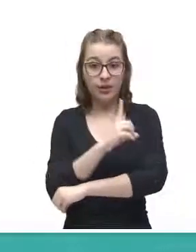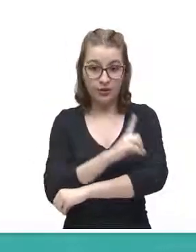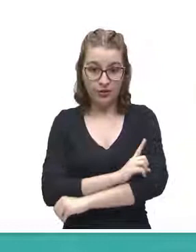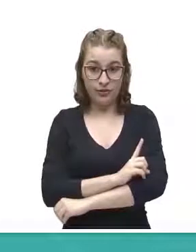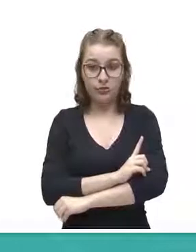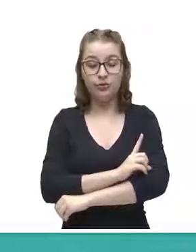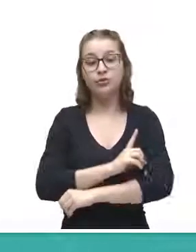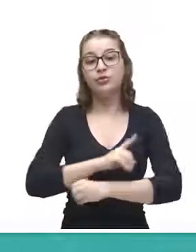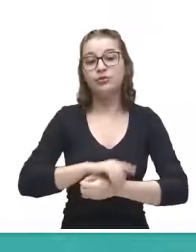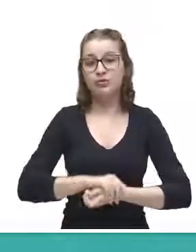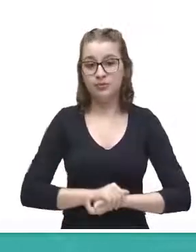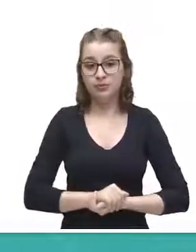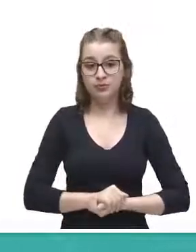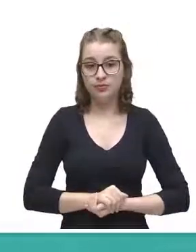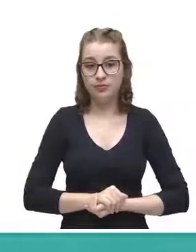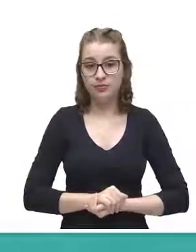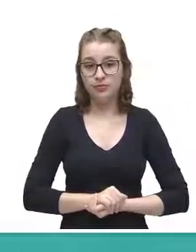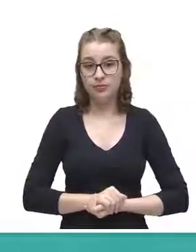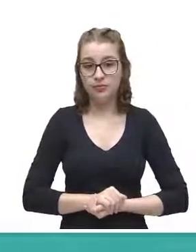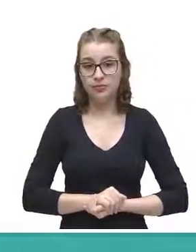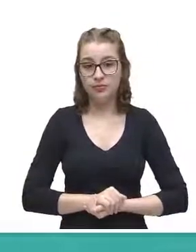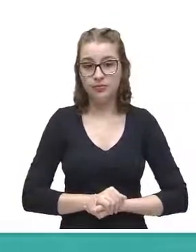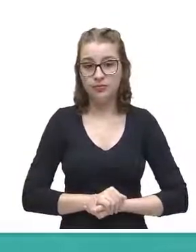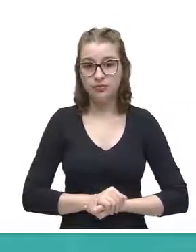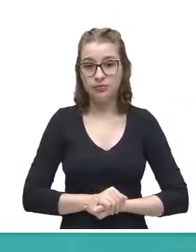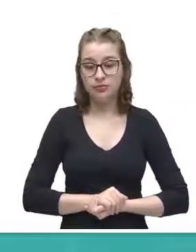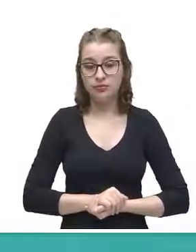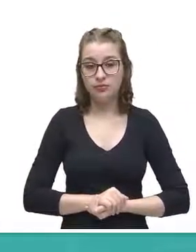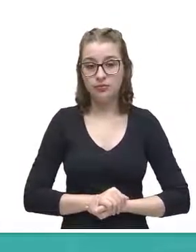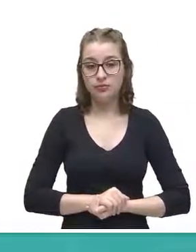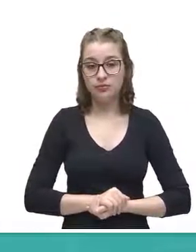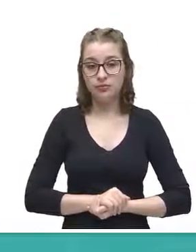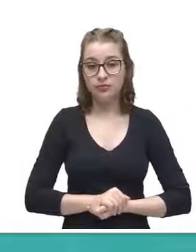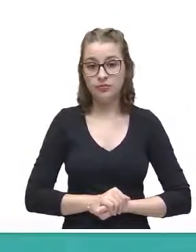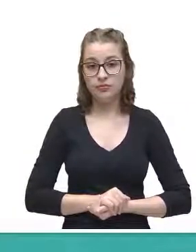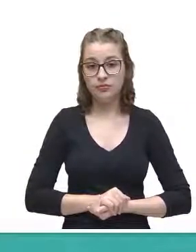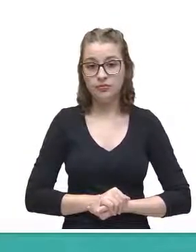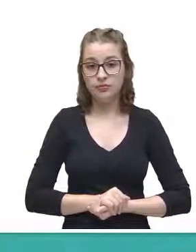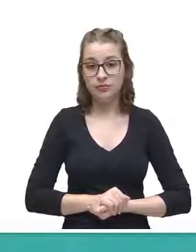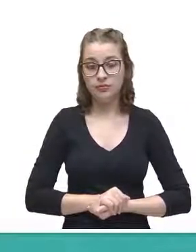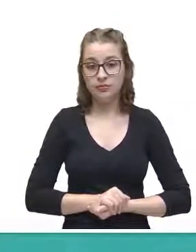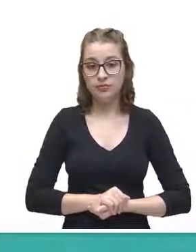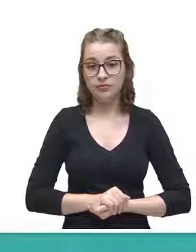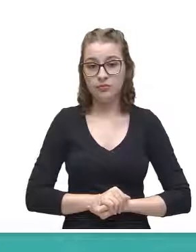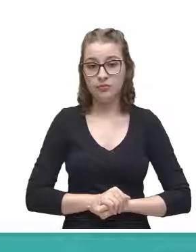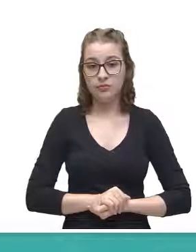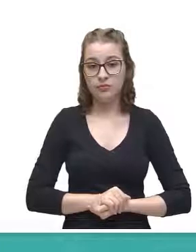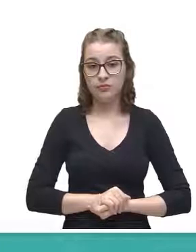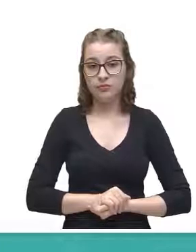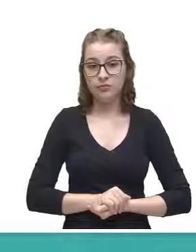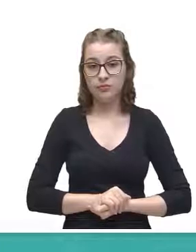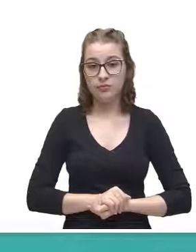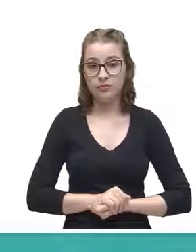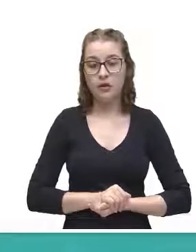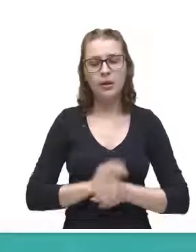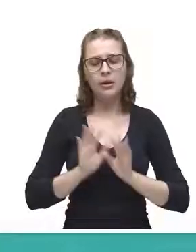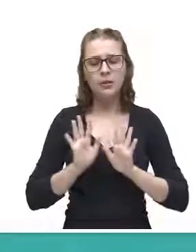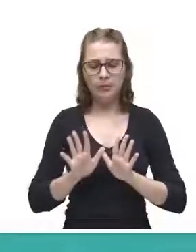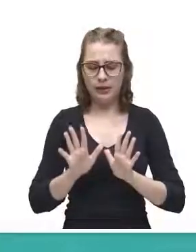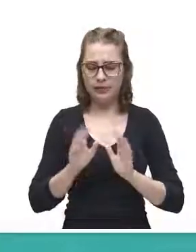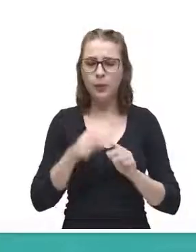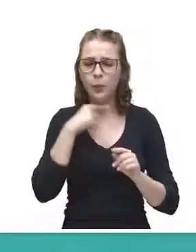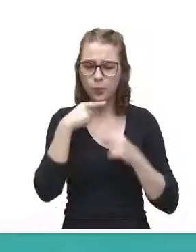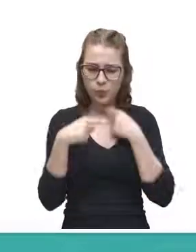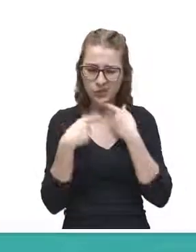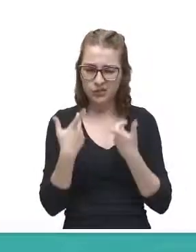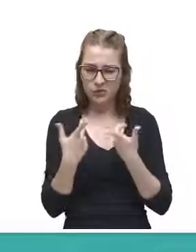verificar, então vai nos dar o quê? Os dias e as noites, tá? Agora, professora, por que